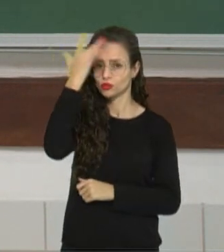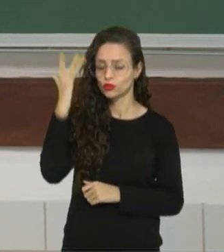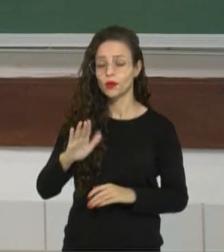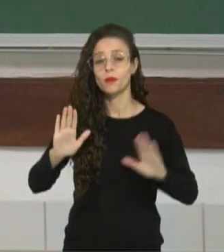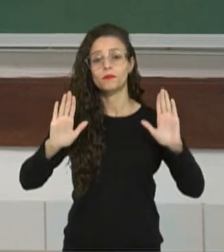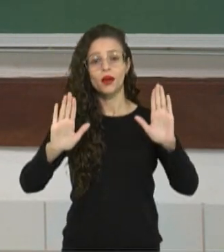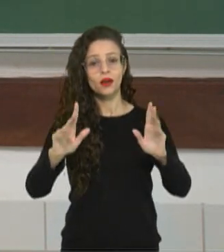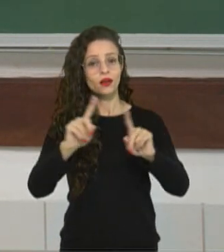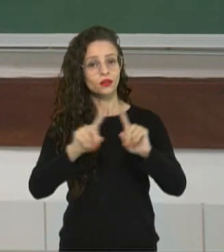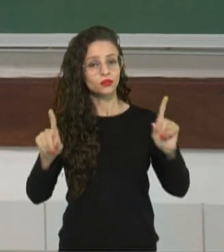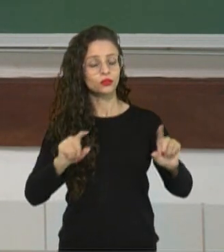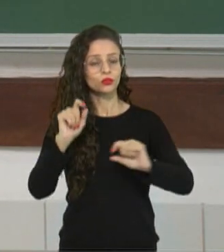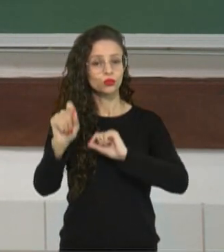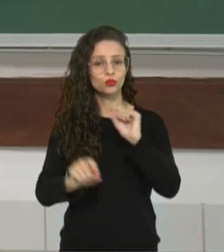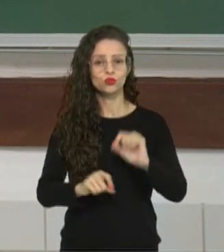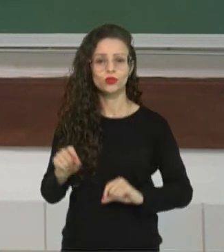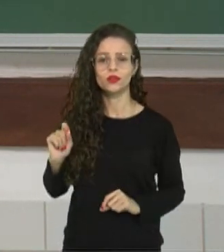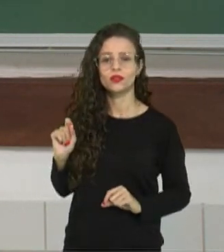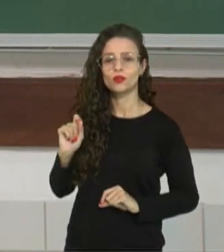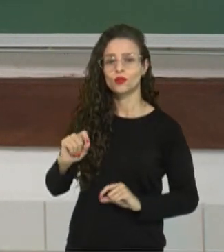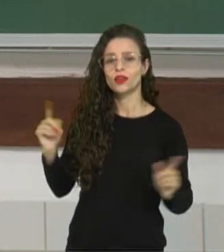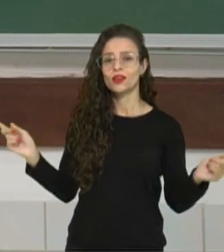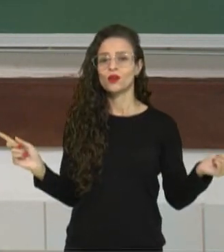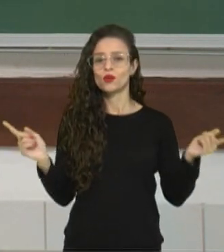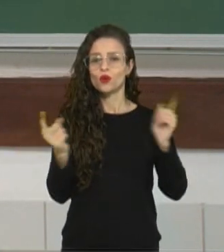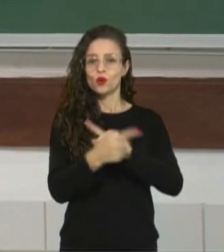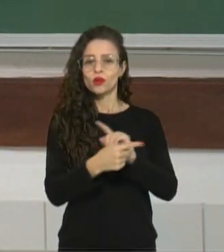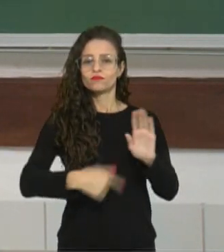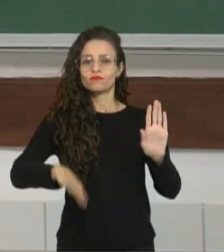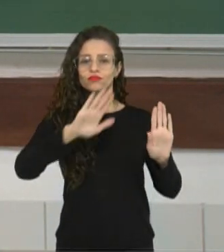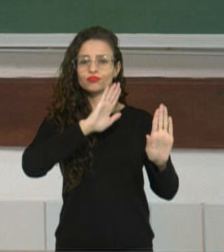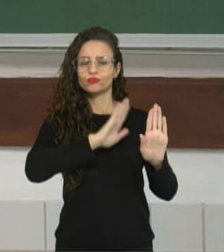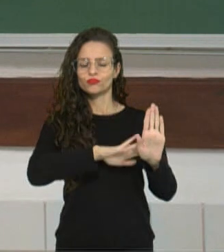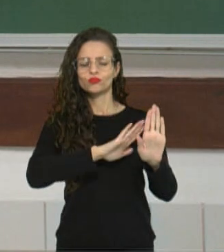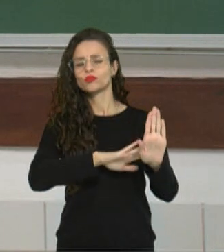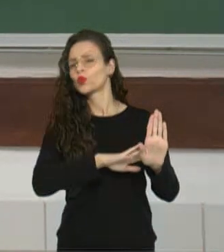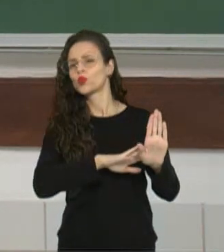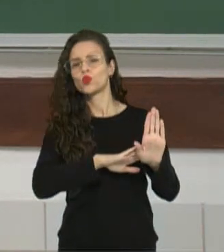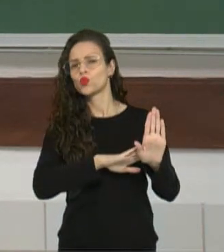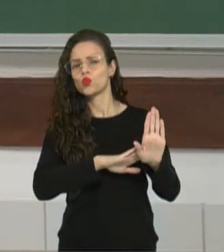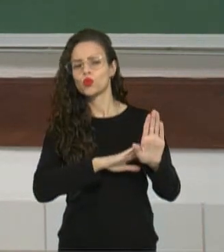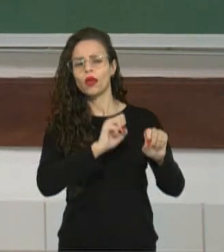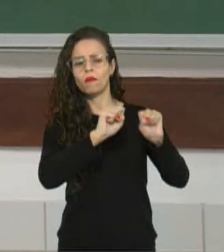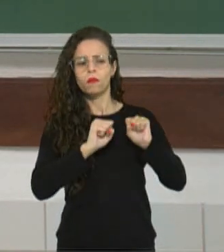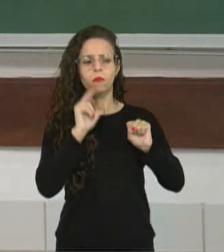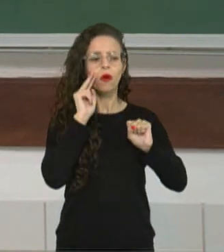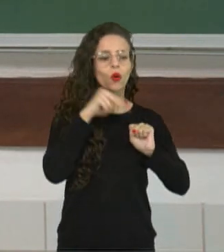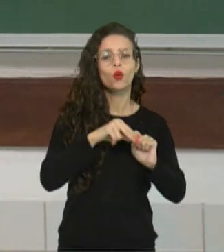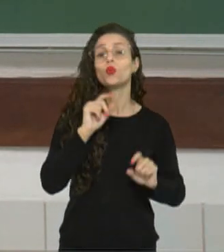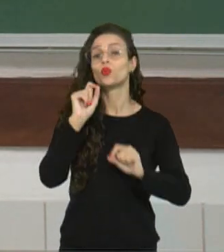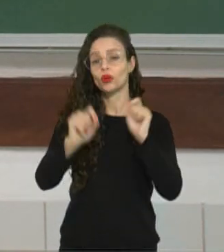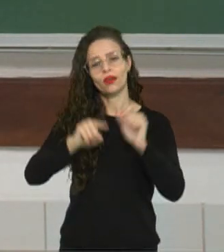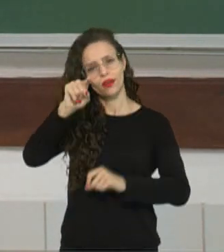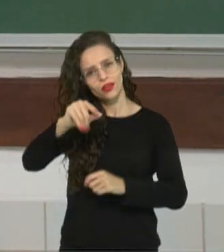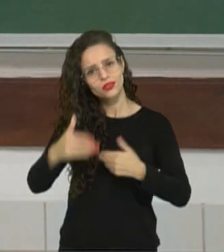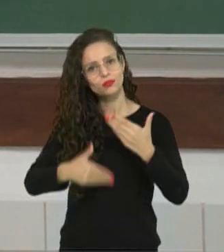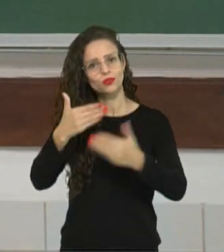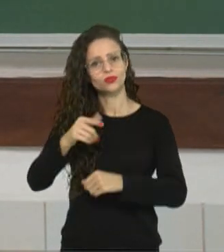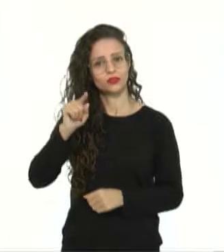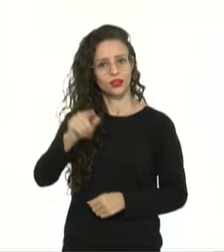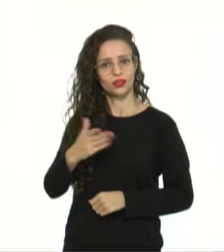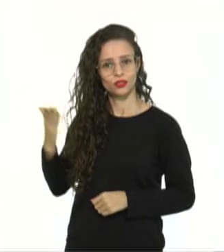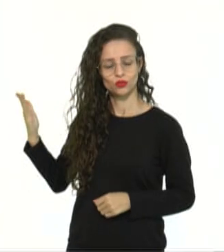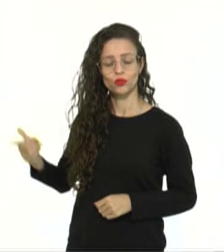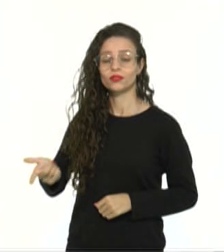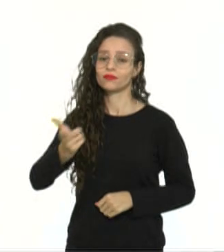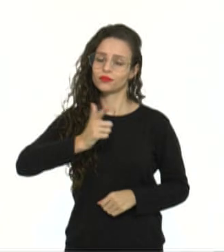No entanto, qual é o revés? O que está atrás desse processo? O que está subjacente? É esse processo aqui, ó. Há